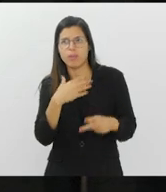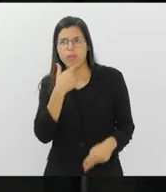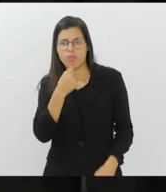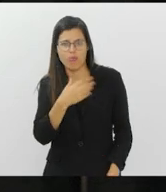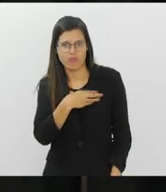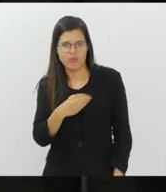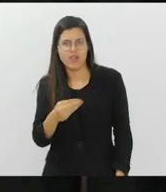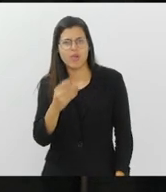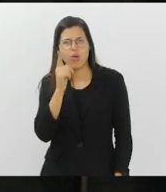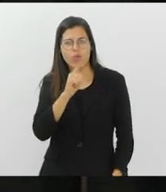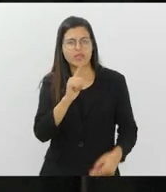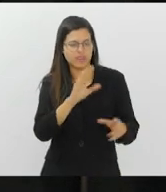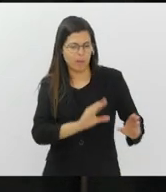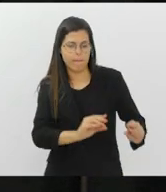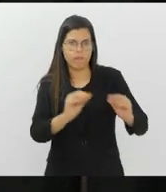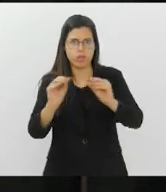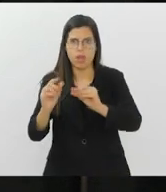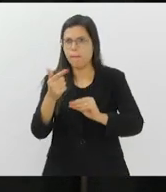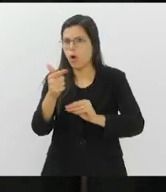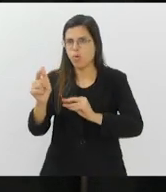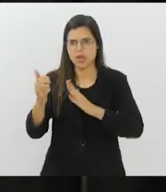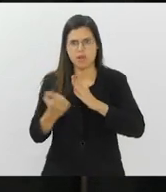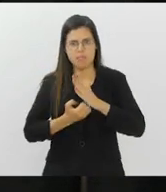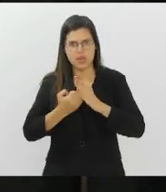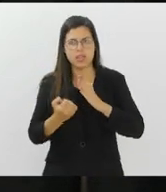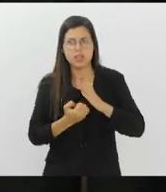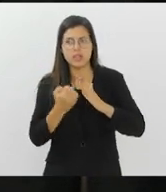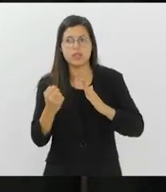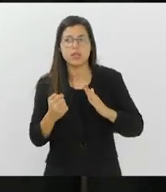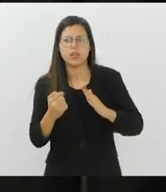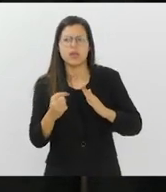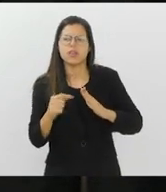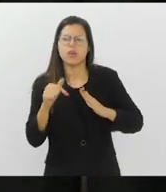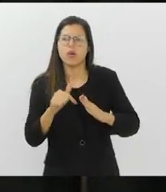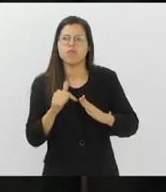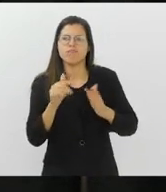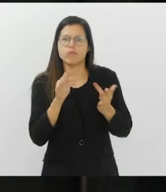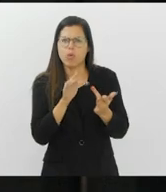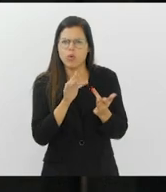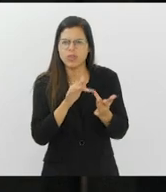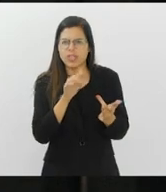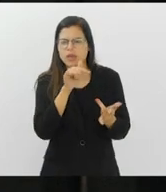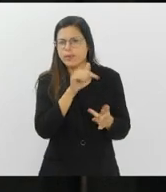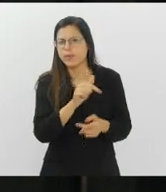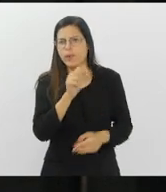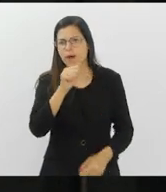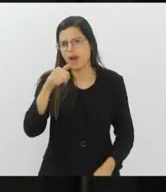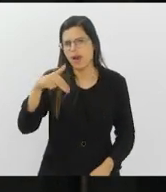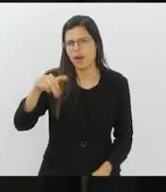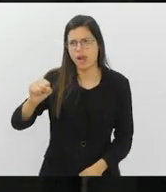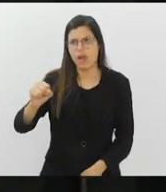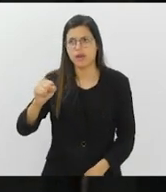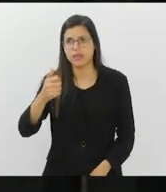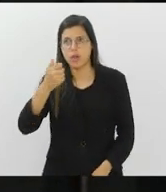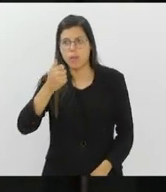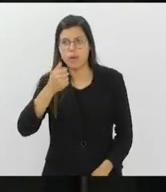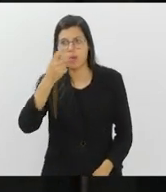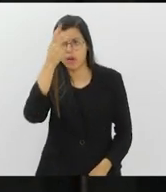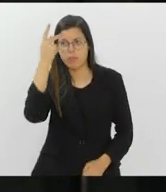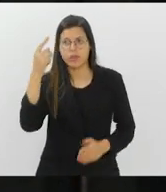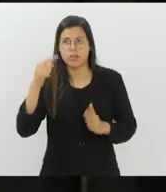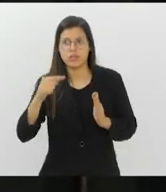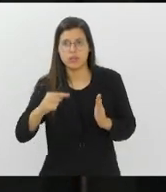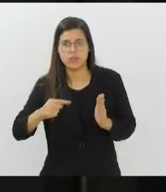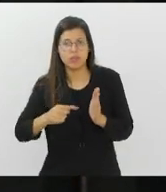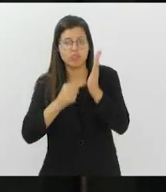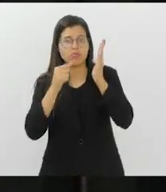plano. Quando eu fui entrar em contato com a ANS, e eu fui a primeira pessoa a denunciar ao deputado Munir,